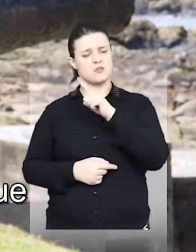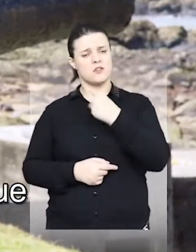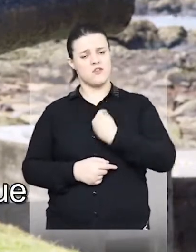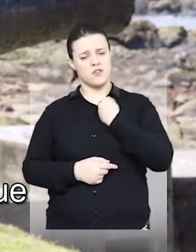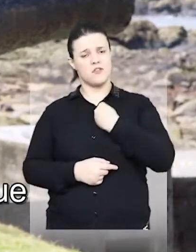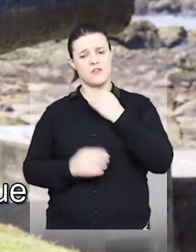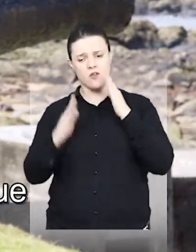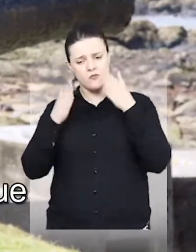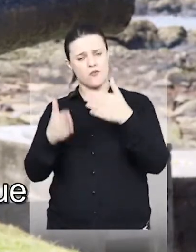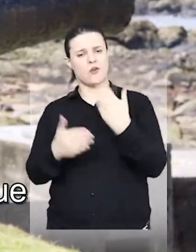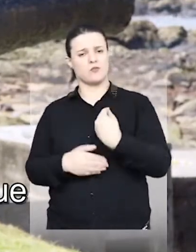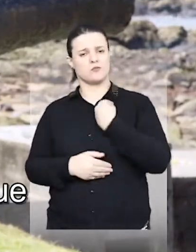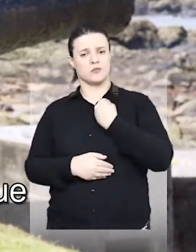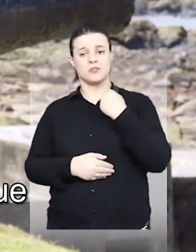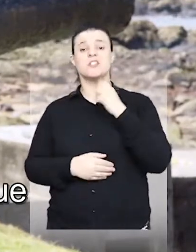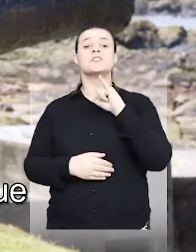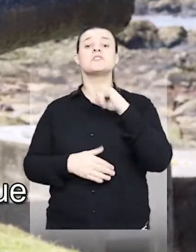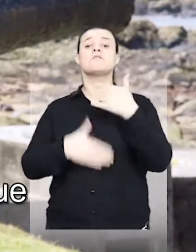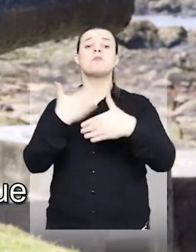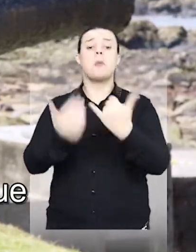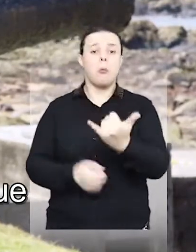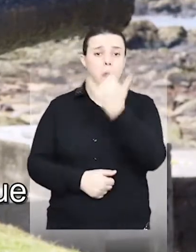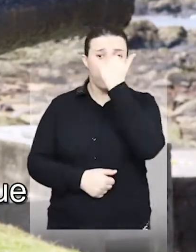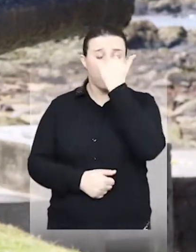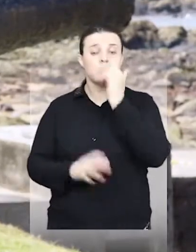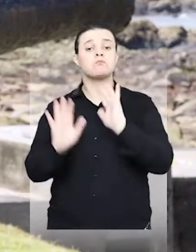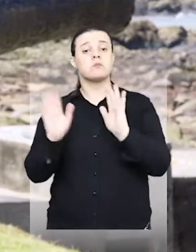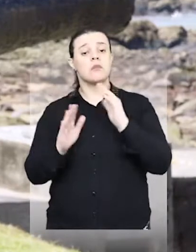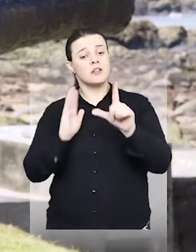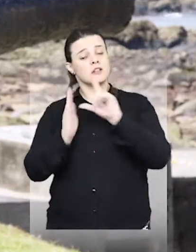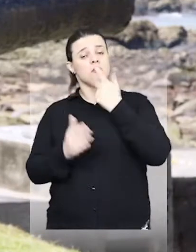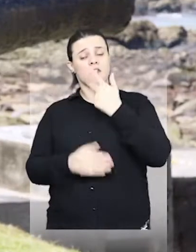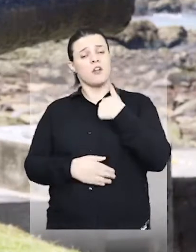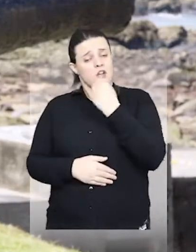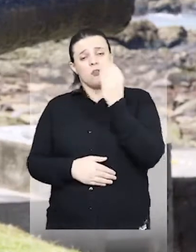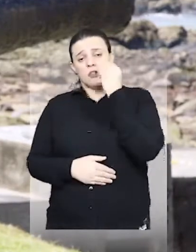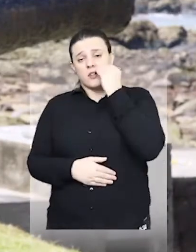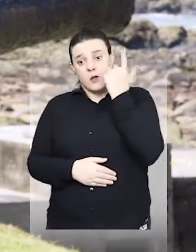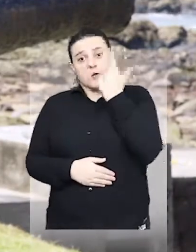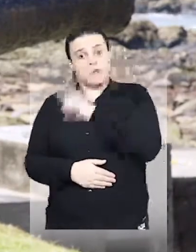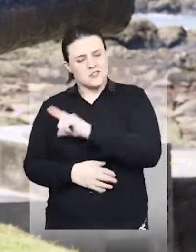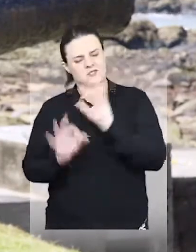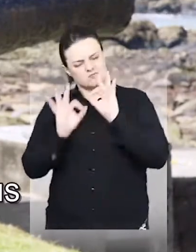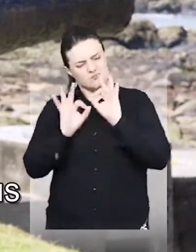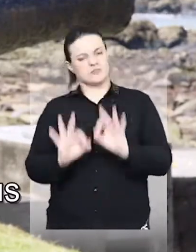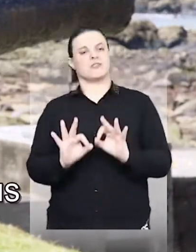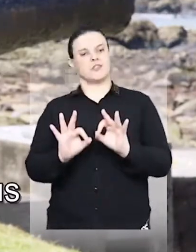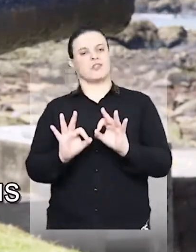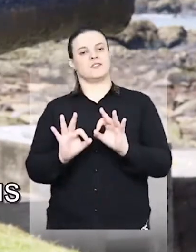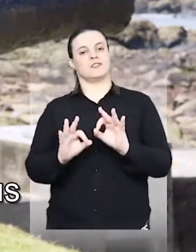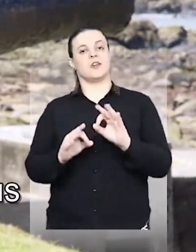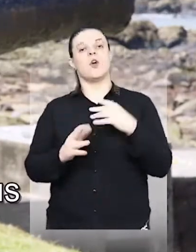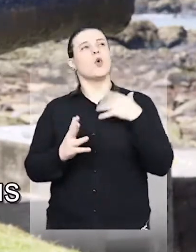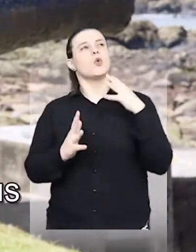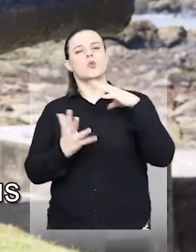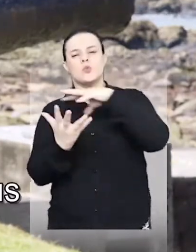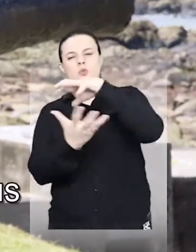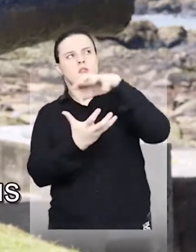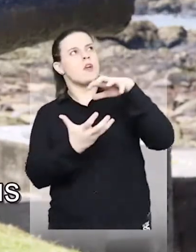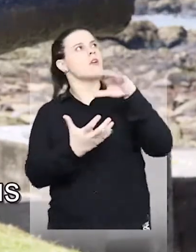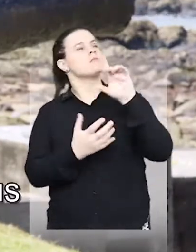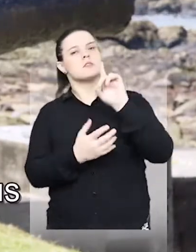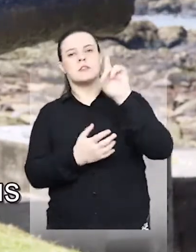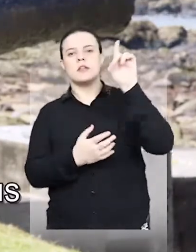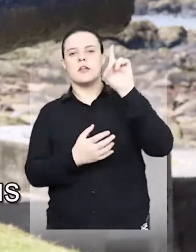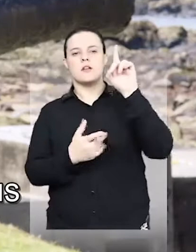viver do meu sonho. Por mais que eu vá quebrar a cara lá na frente, eu vou dizer assim, ó, eu tentei, eu consegui. E eu tenho certeza que o universo e